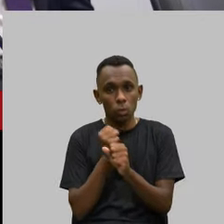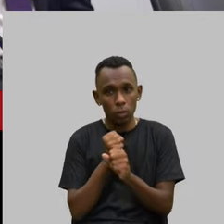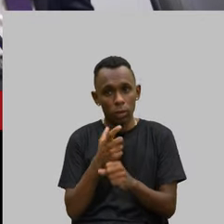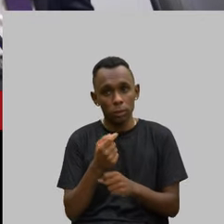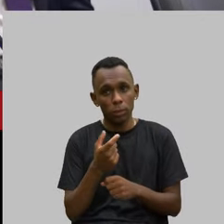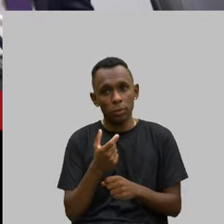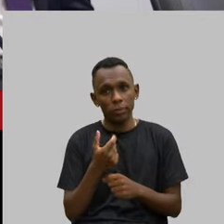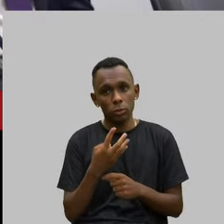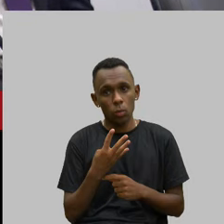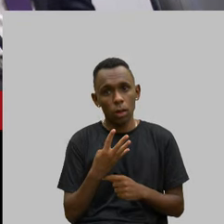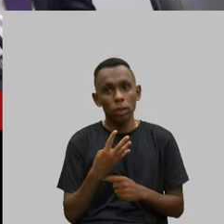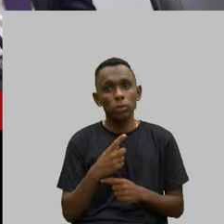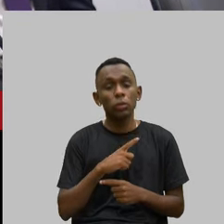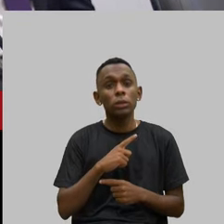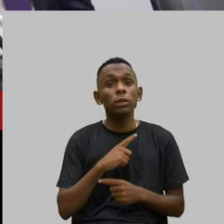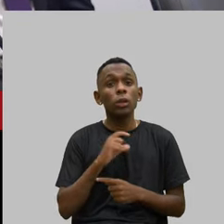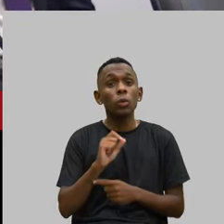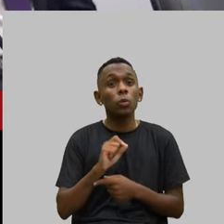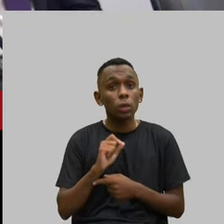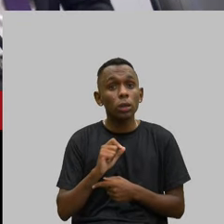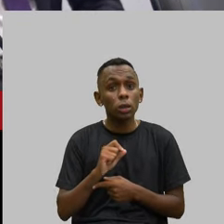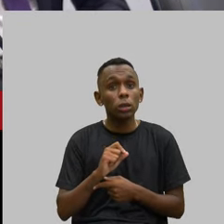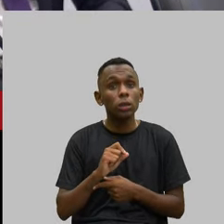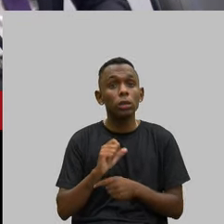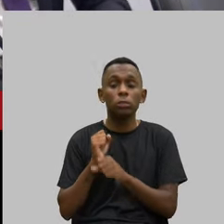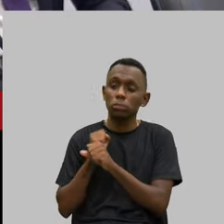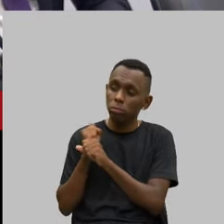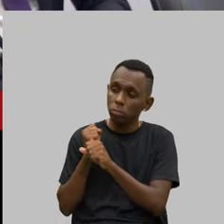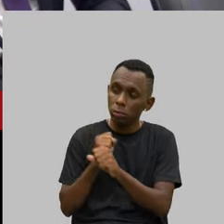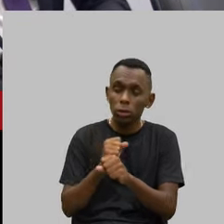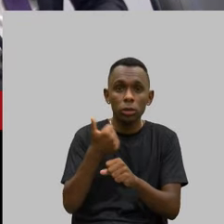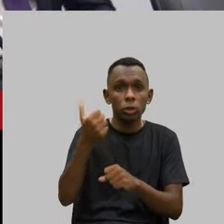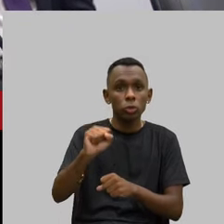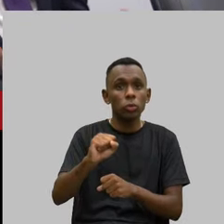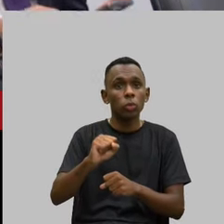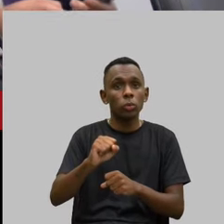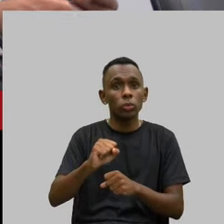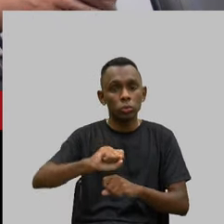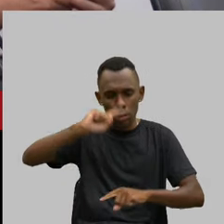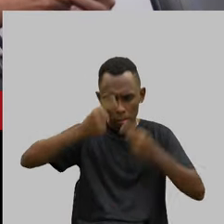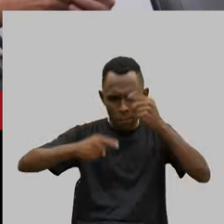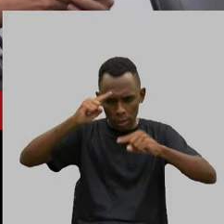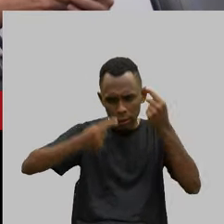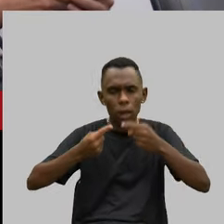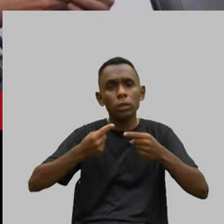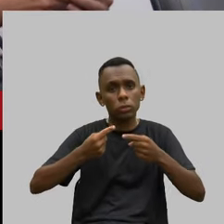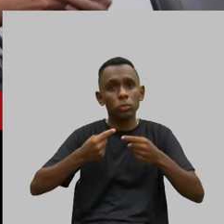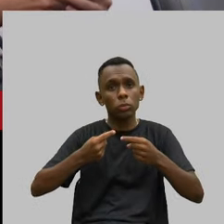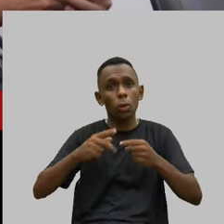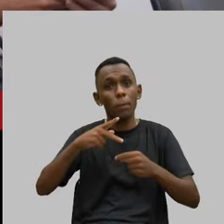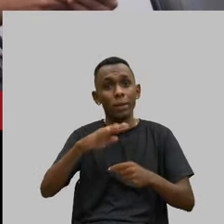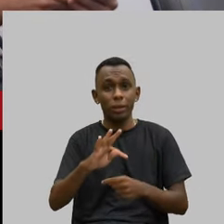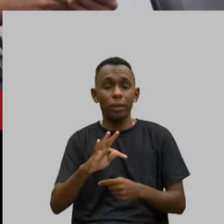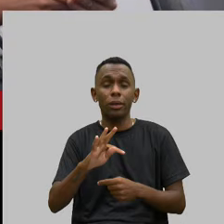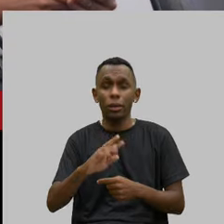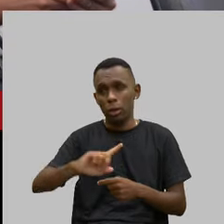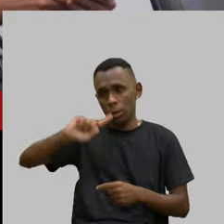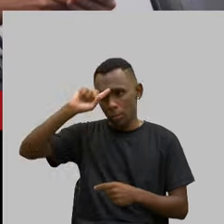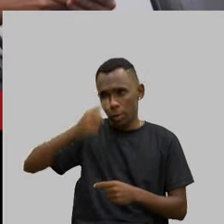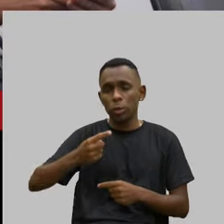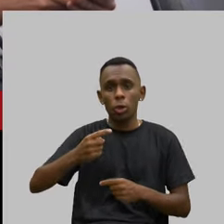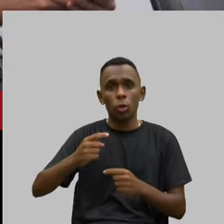luí Cláudio 18 anos do PT mandando no governo federal